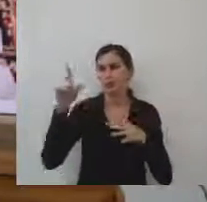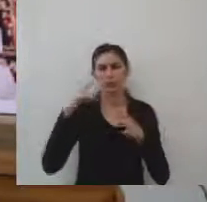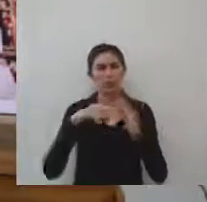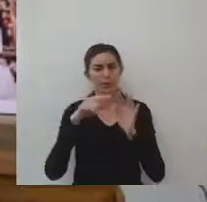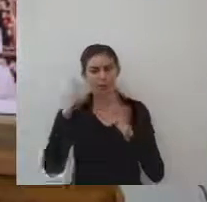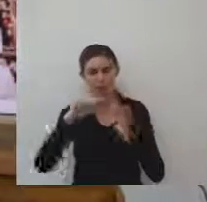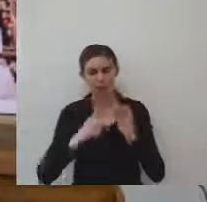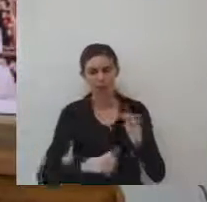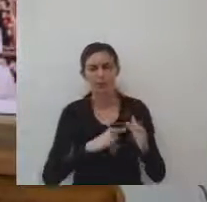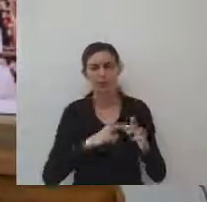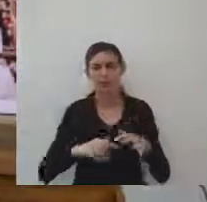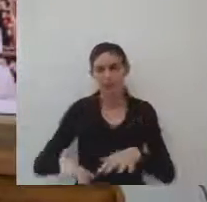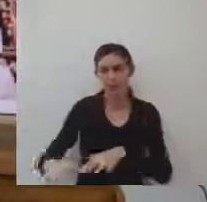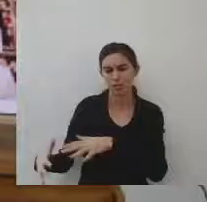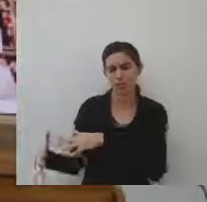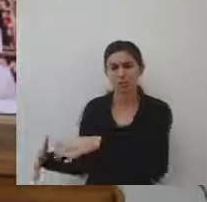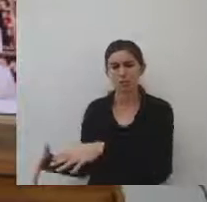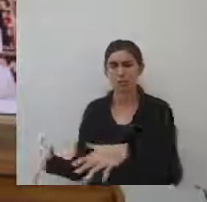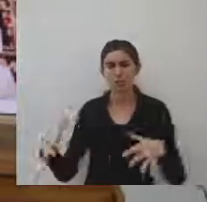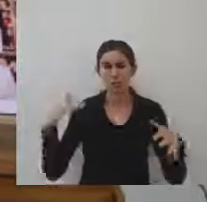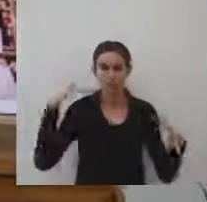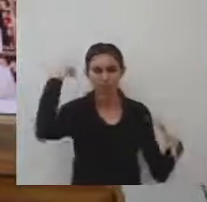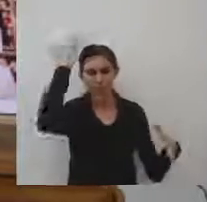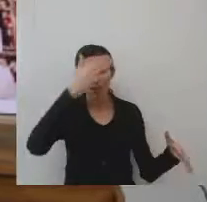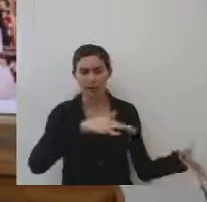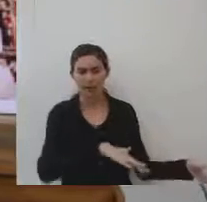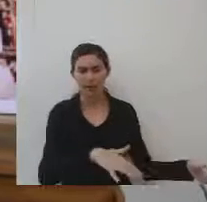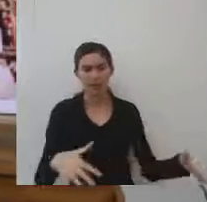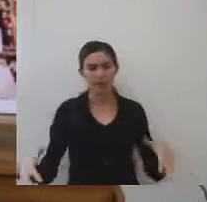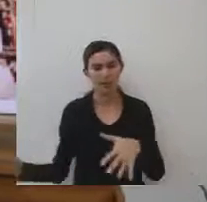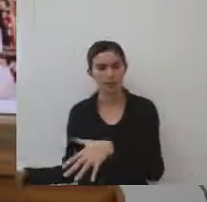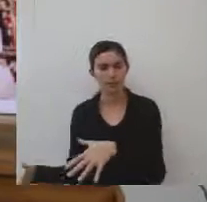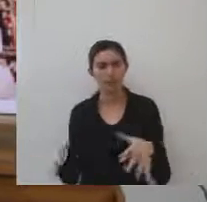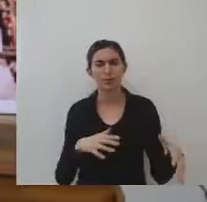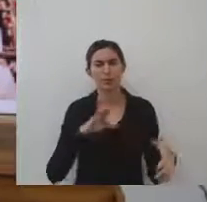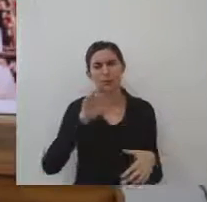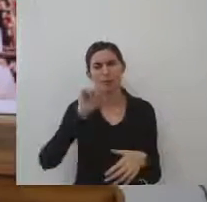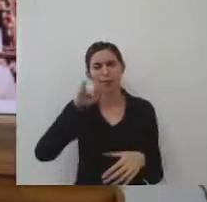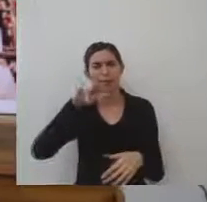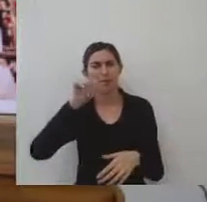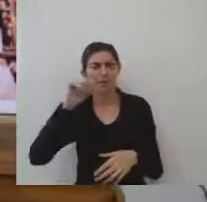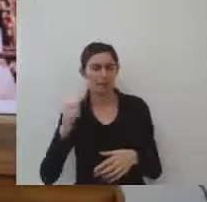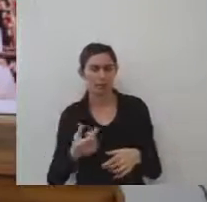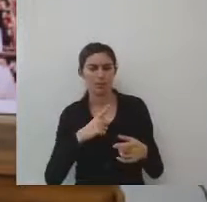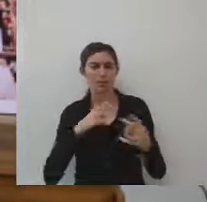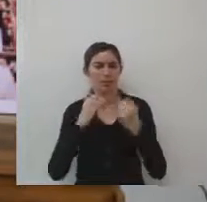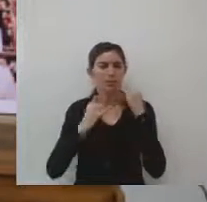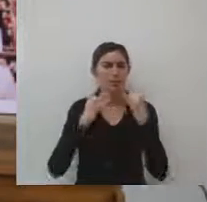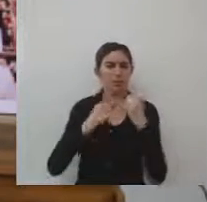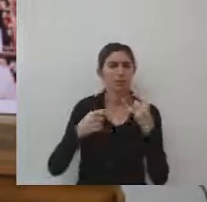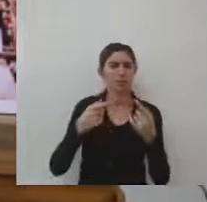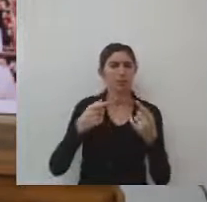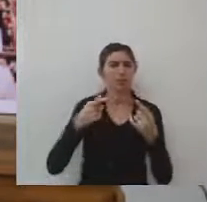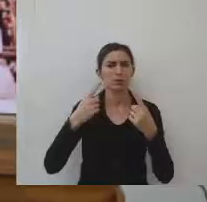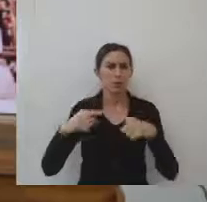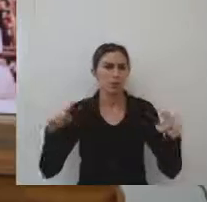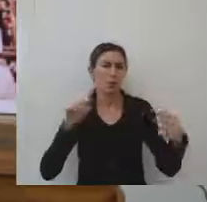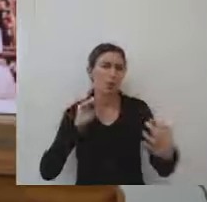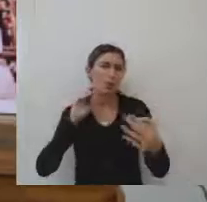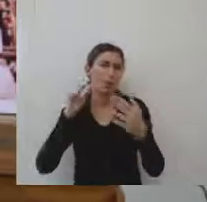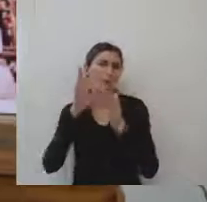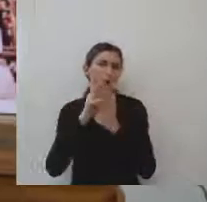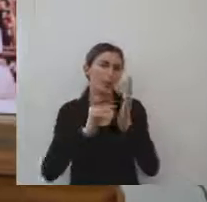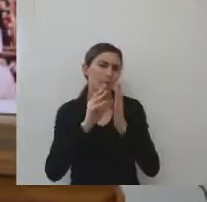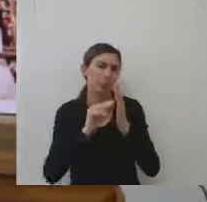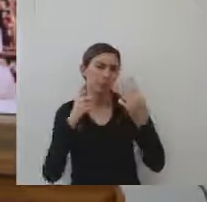avaliado também se as baianas elas estão girando no mesmo ritmo da música. Então, é importantíssimo